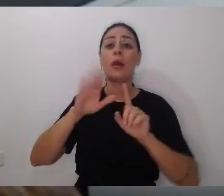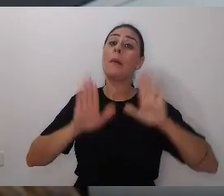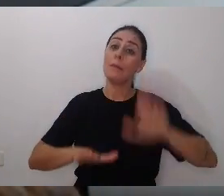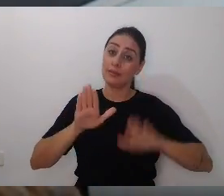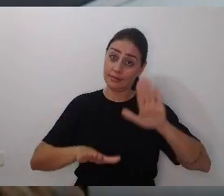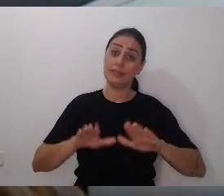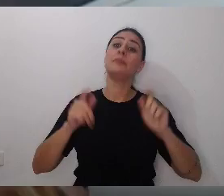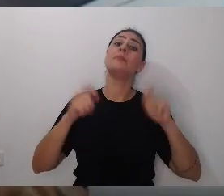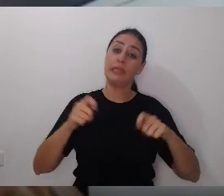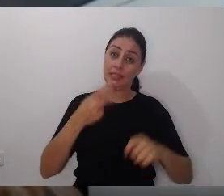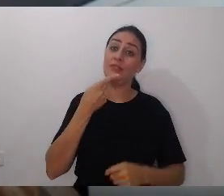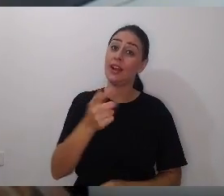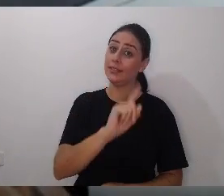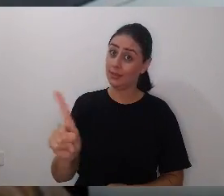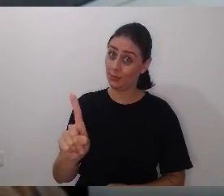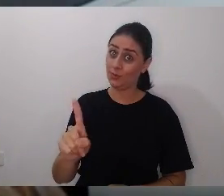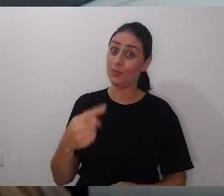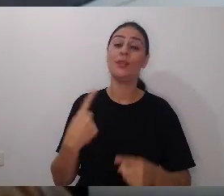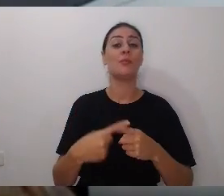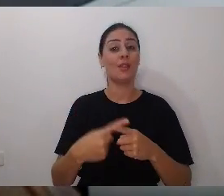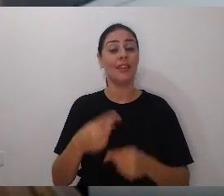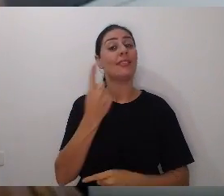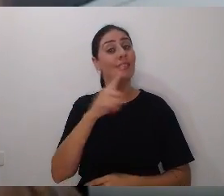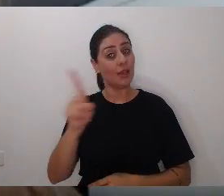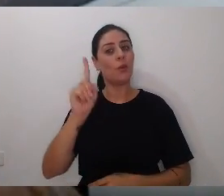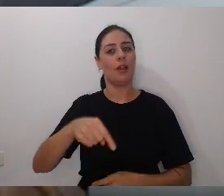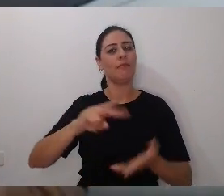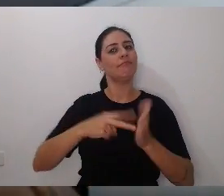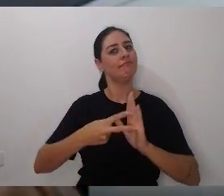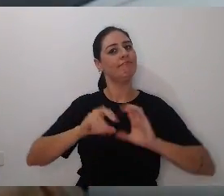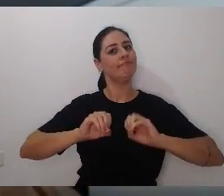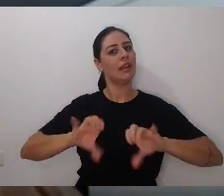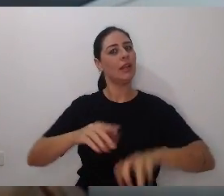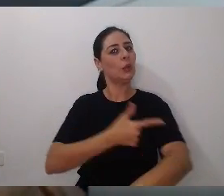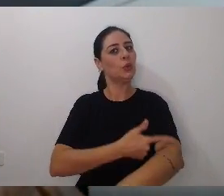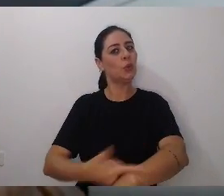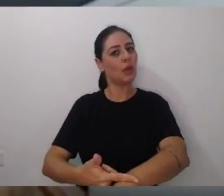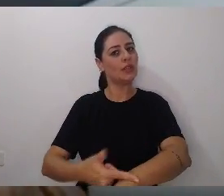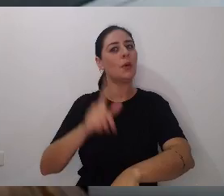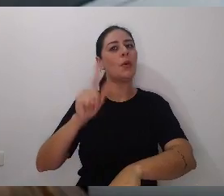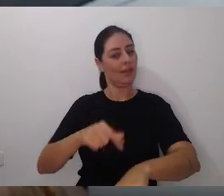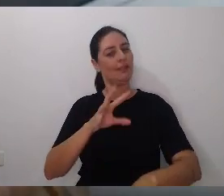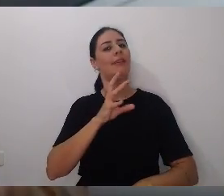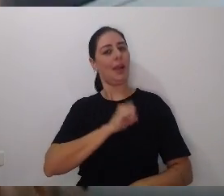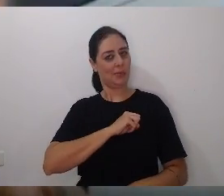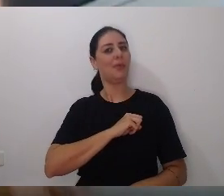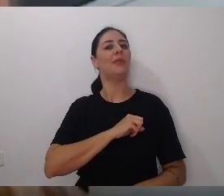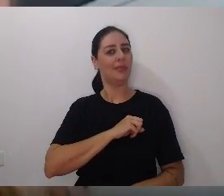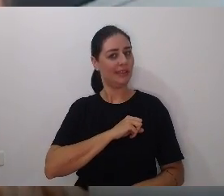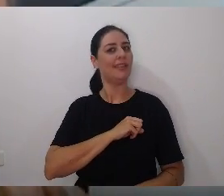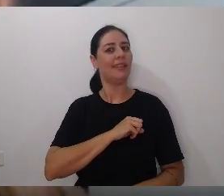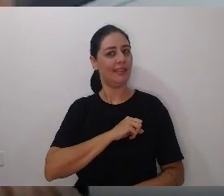No papel. Isso, então vamos desenhar no papel, na parede não. Então a gente trabalha o reforço positivo, né? Mas